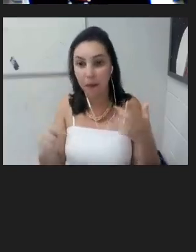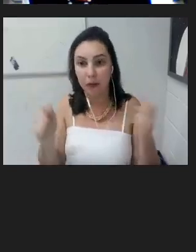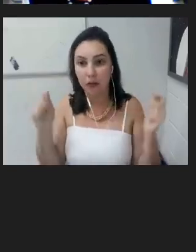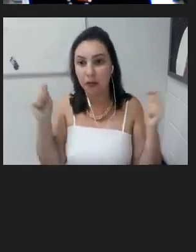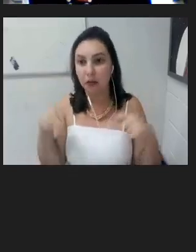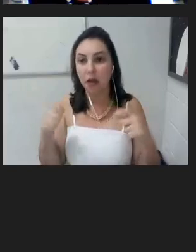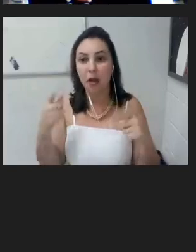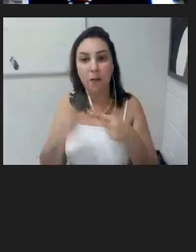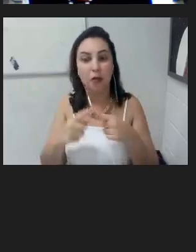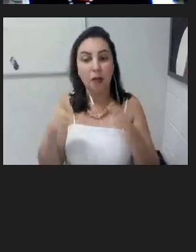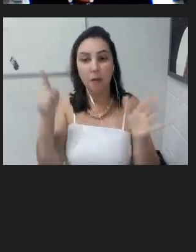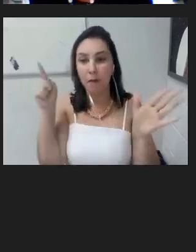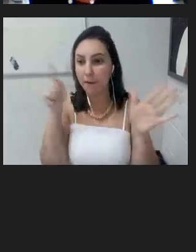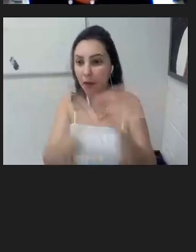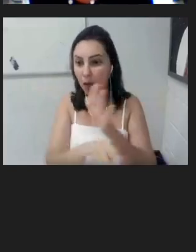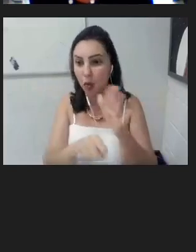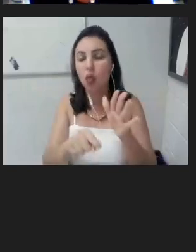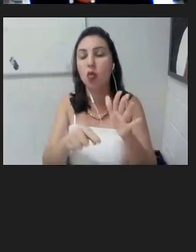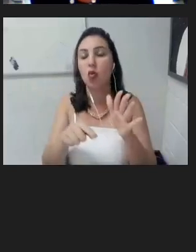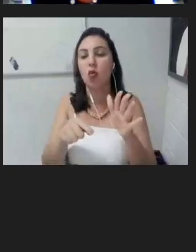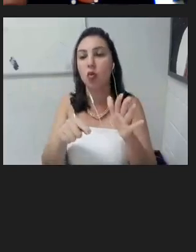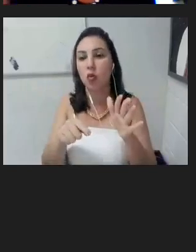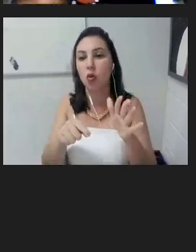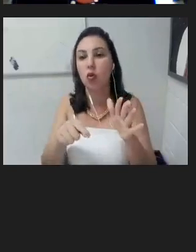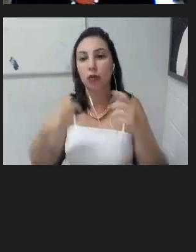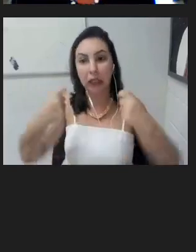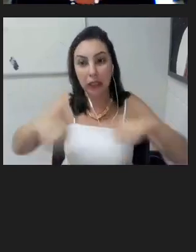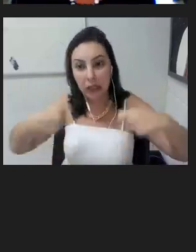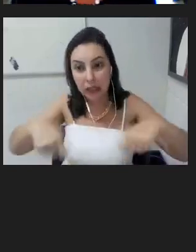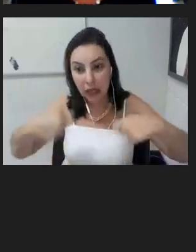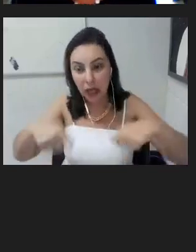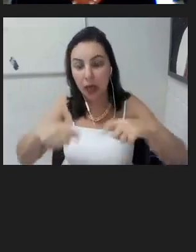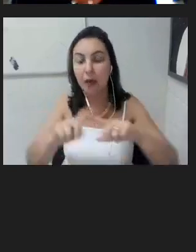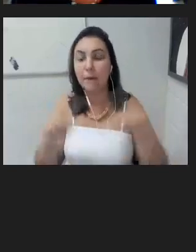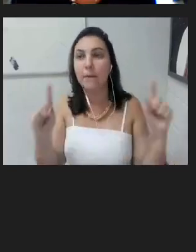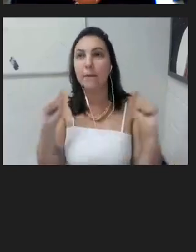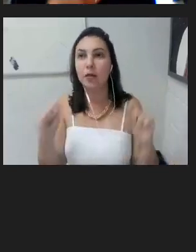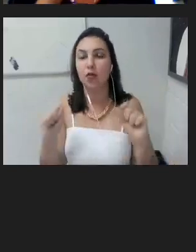pergunta bastante necessária. Só que,